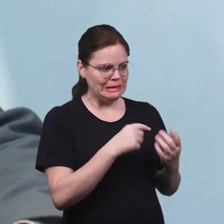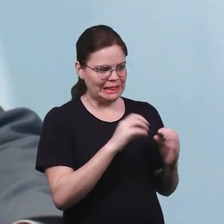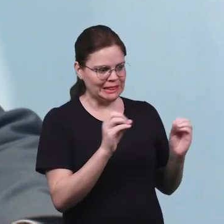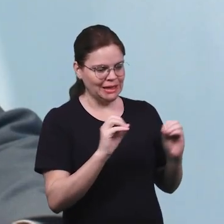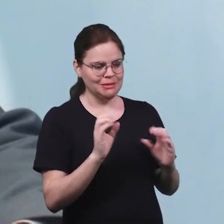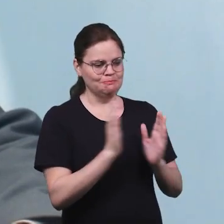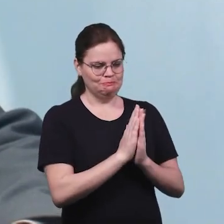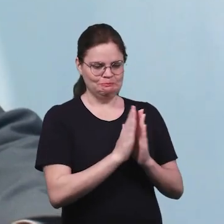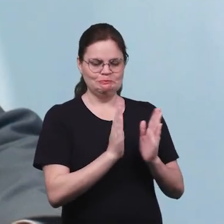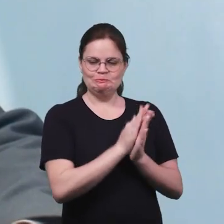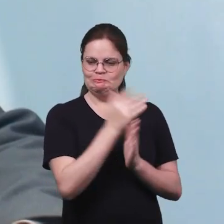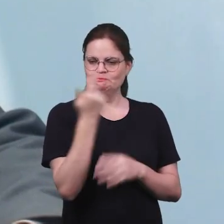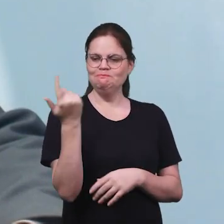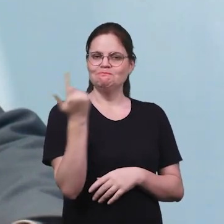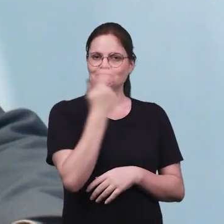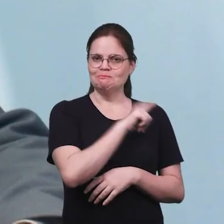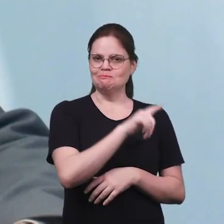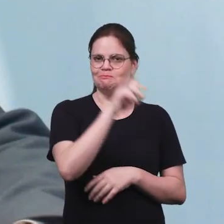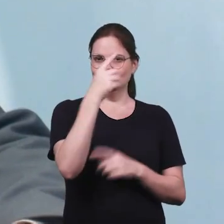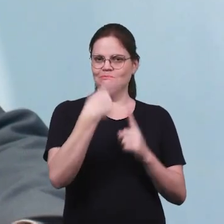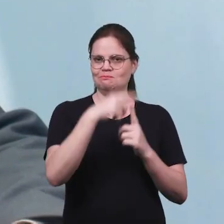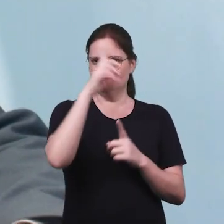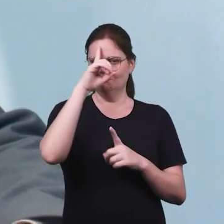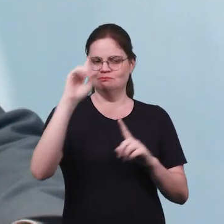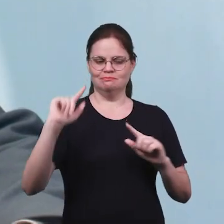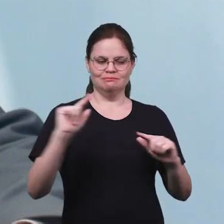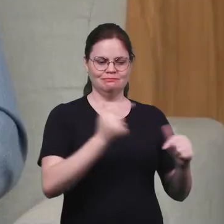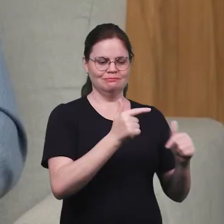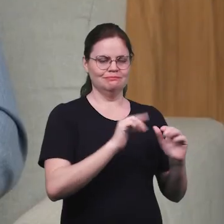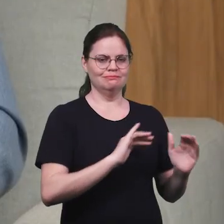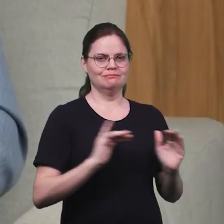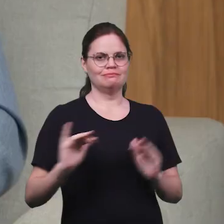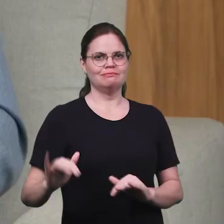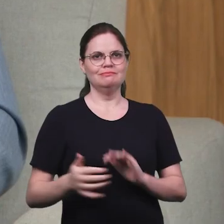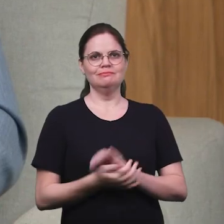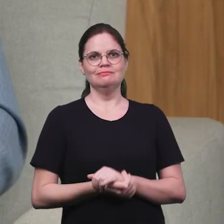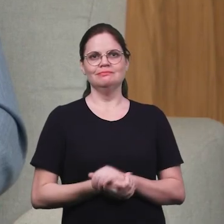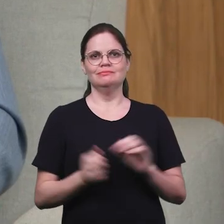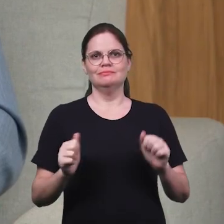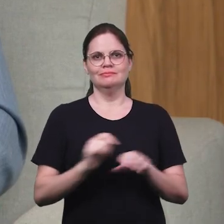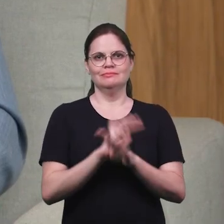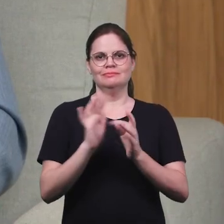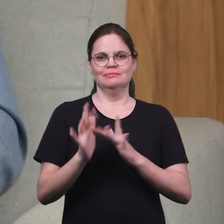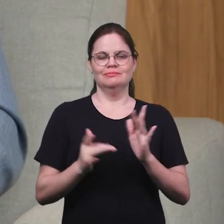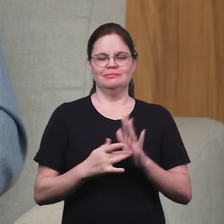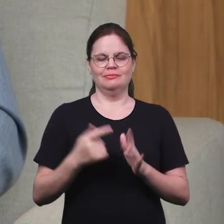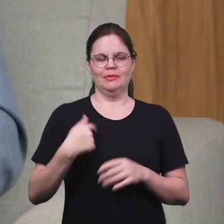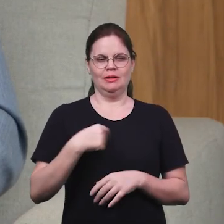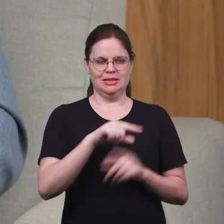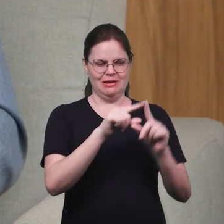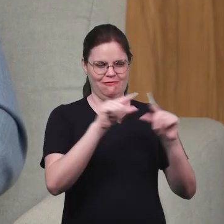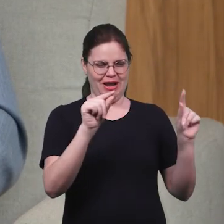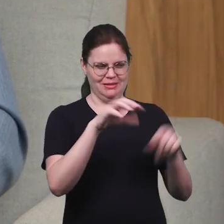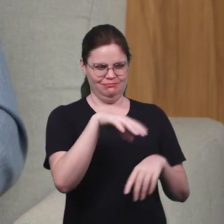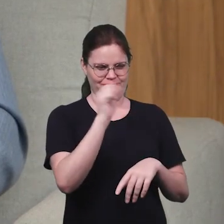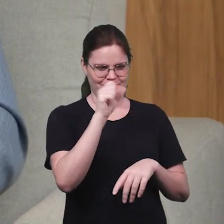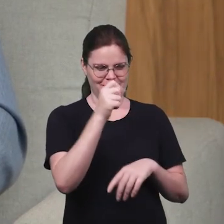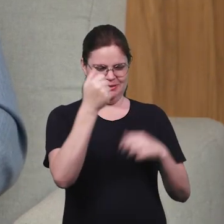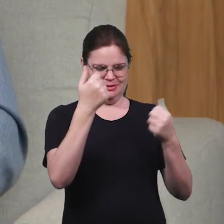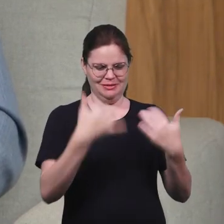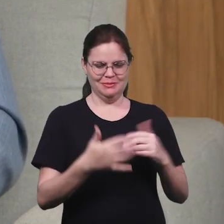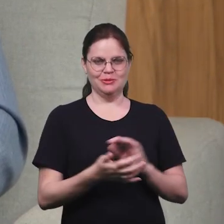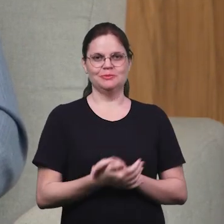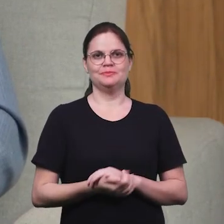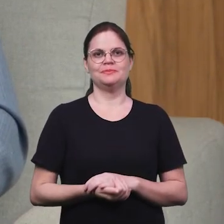a oração trouxe vida. Glória a Jesus. Vou pegar sua última frase aqui, e você já tinha